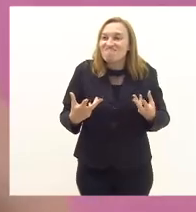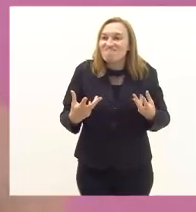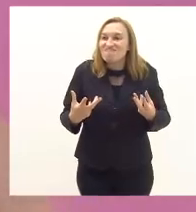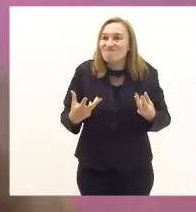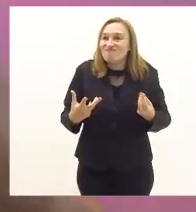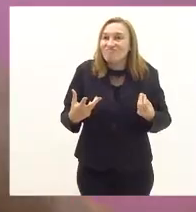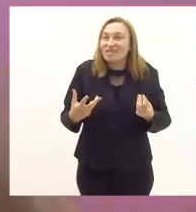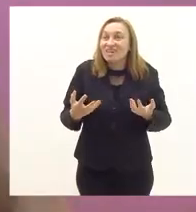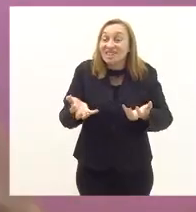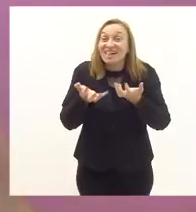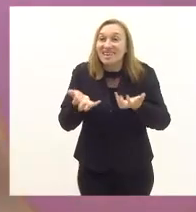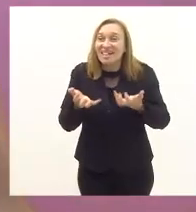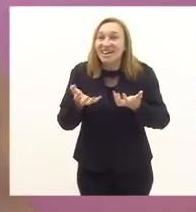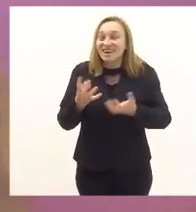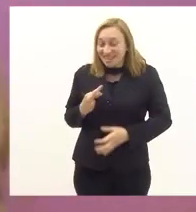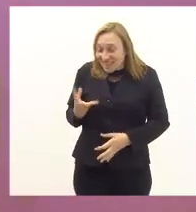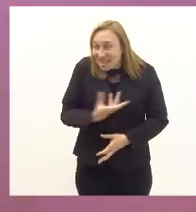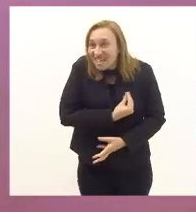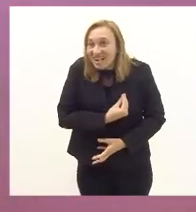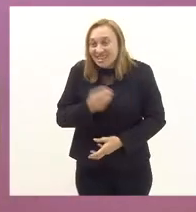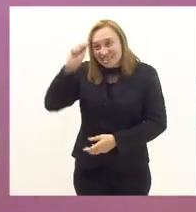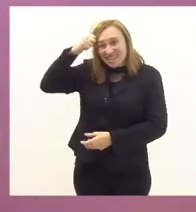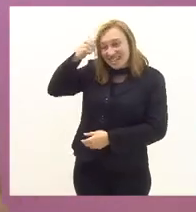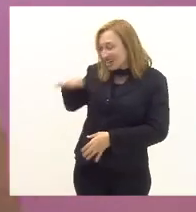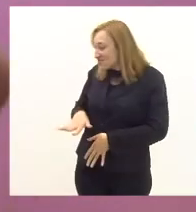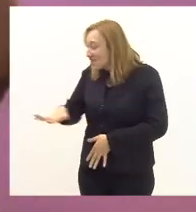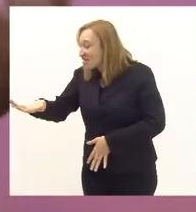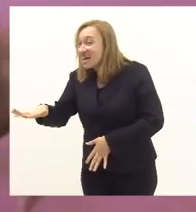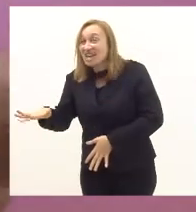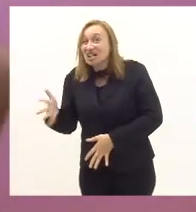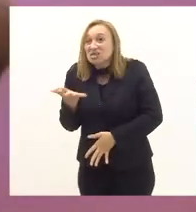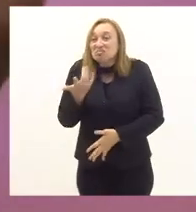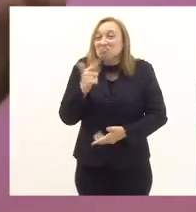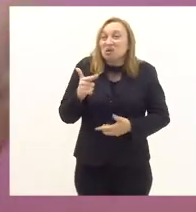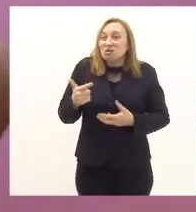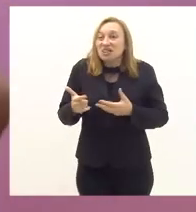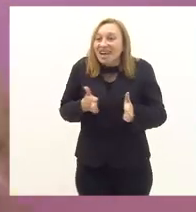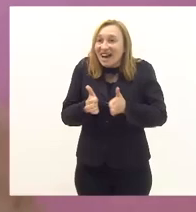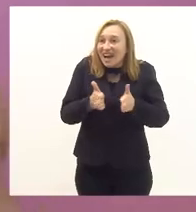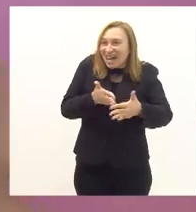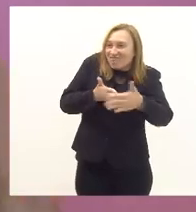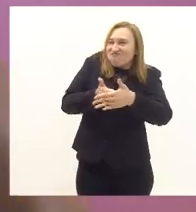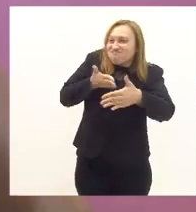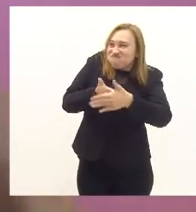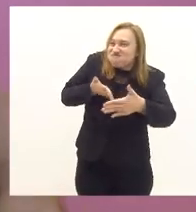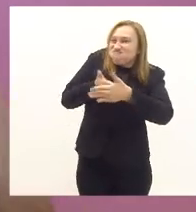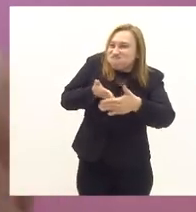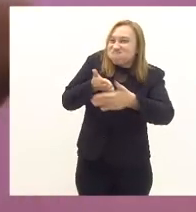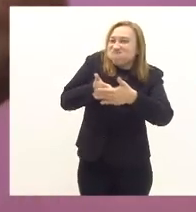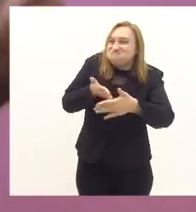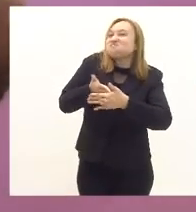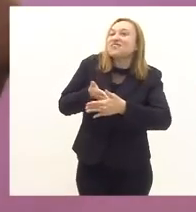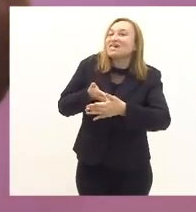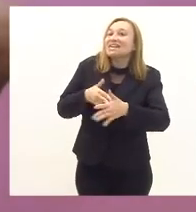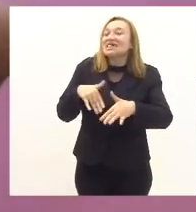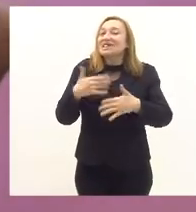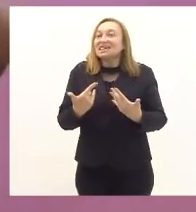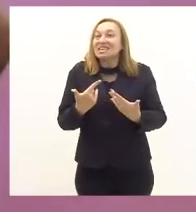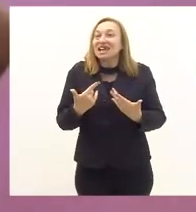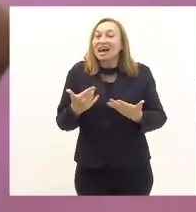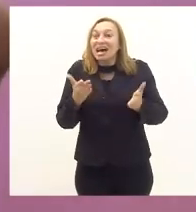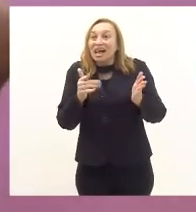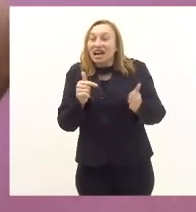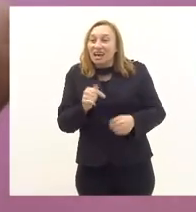A gente que é trans, né, negra, favelada, às vezes a gente não tem muito acesso a essas coisas. E tendo isso aqui